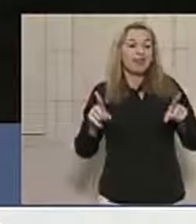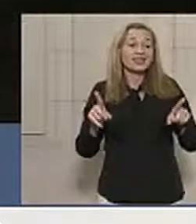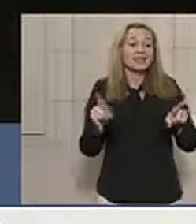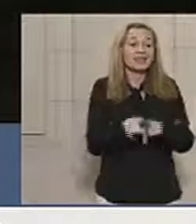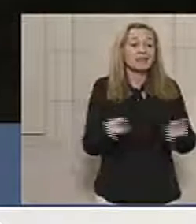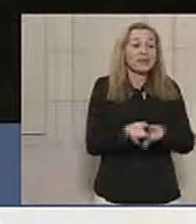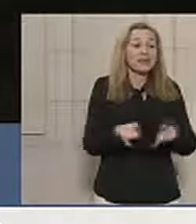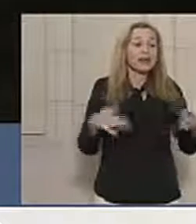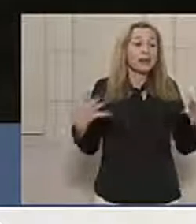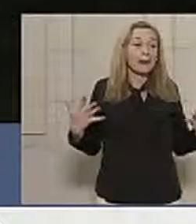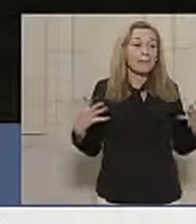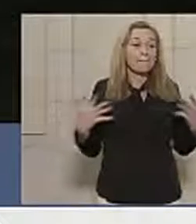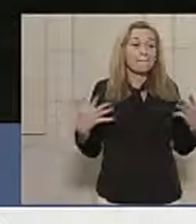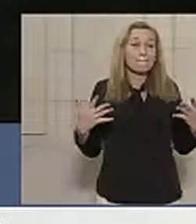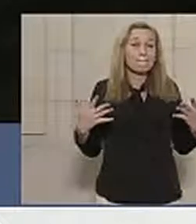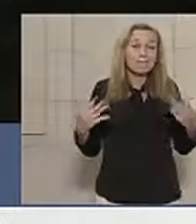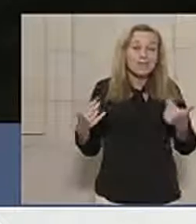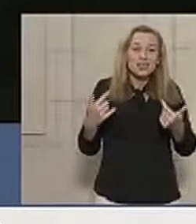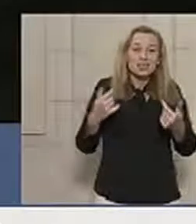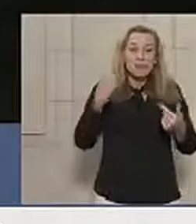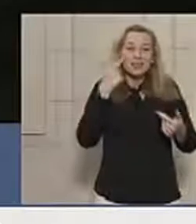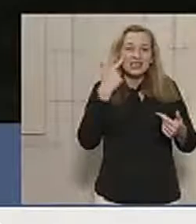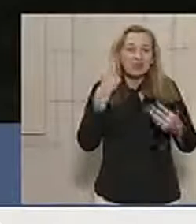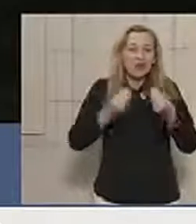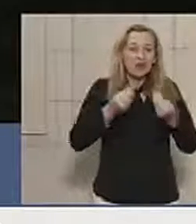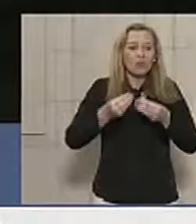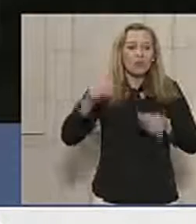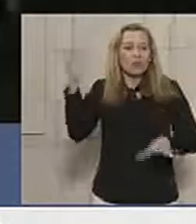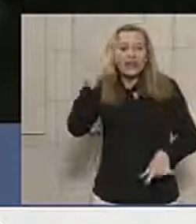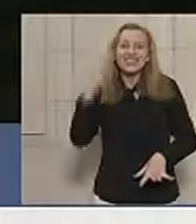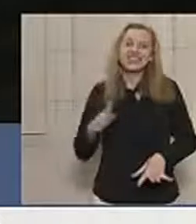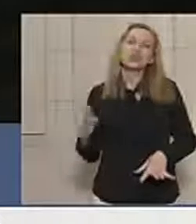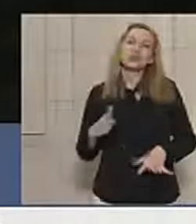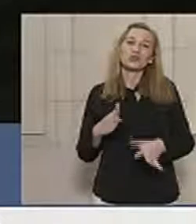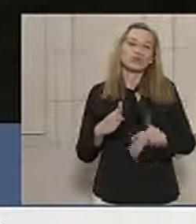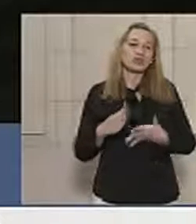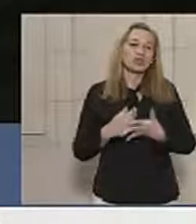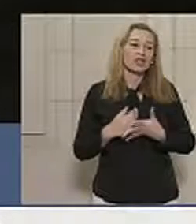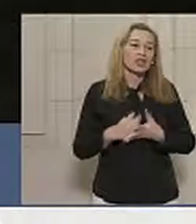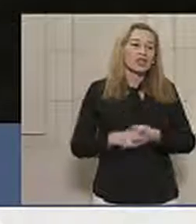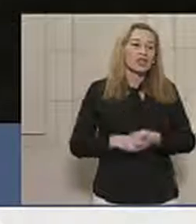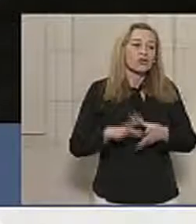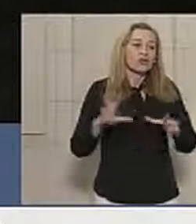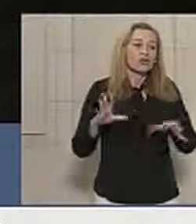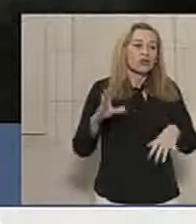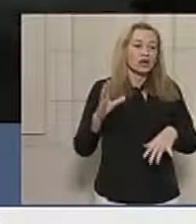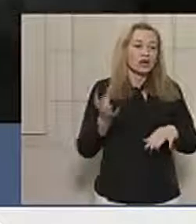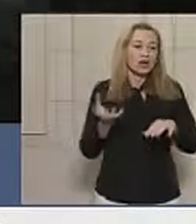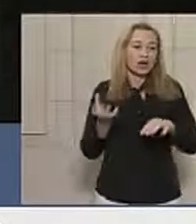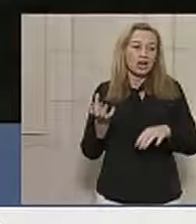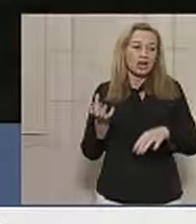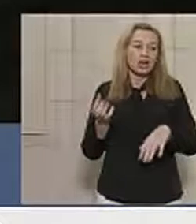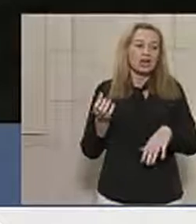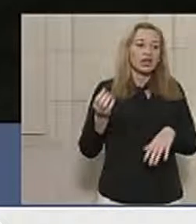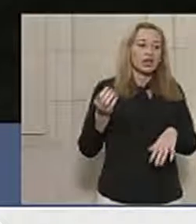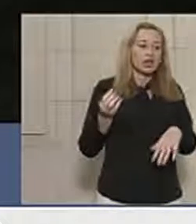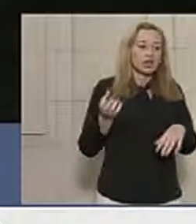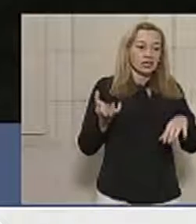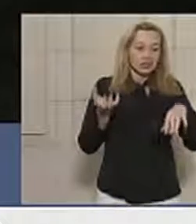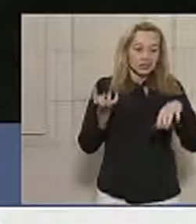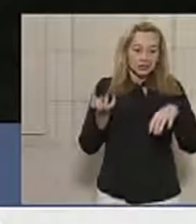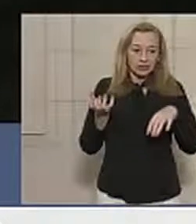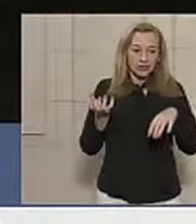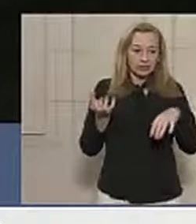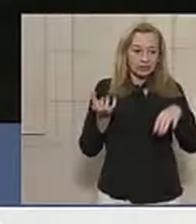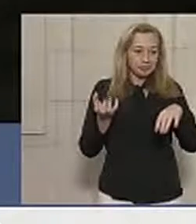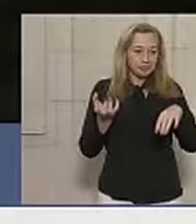contraste, né, com o Brasil contemporâneo, porque enquanto a Câmara Municipal, na verdade o Conselho de Paris, sob a